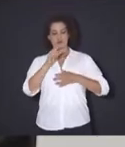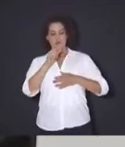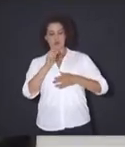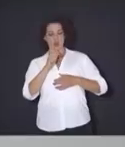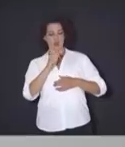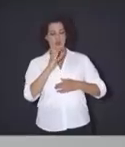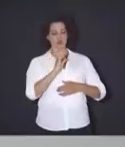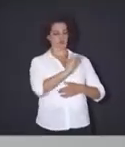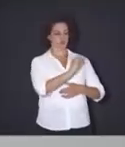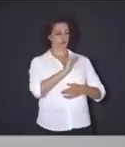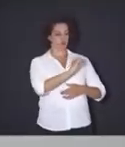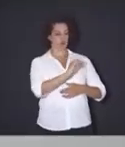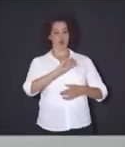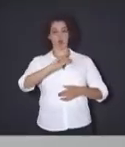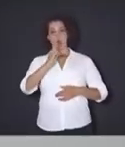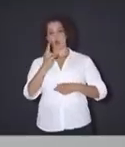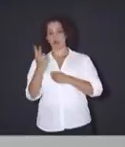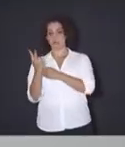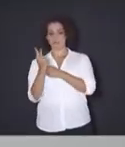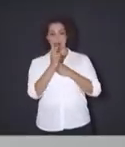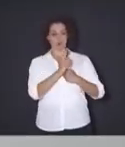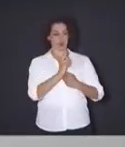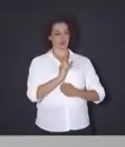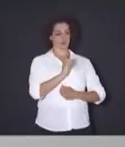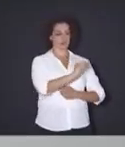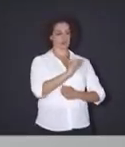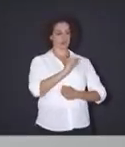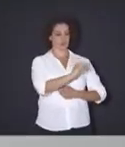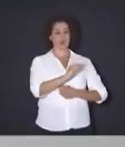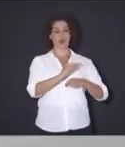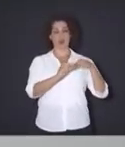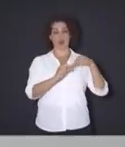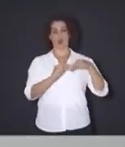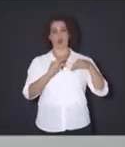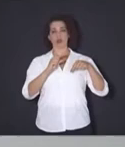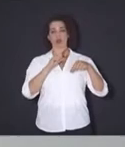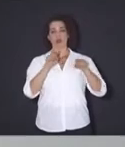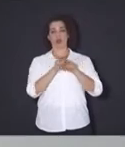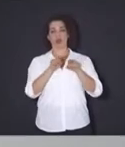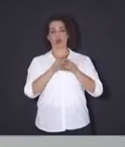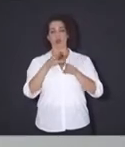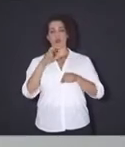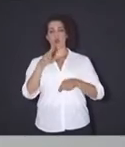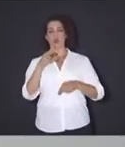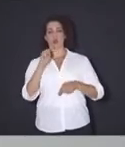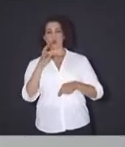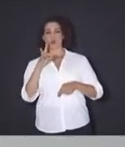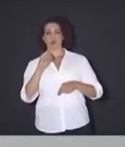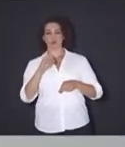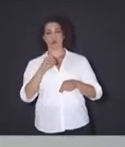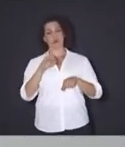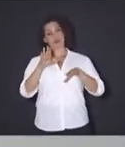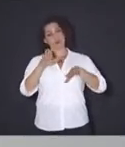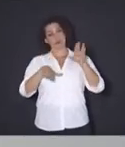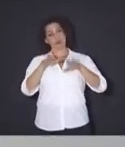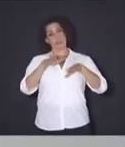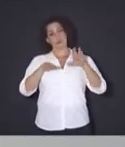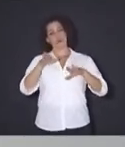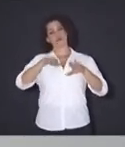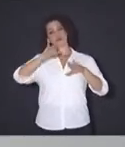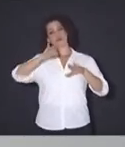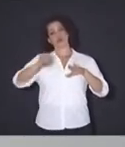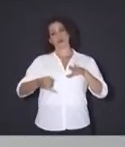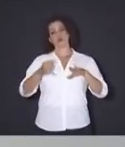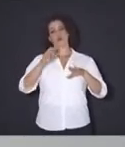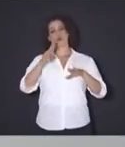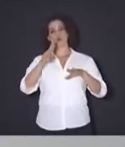tirando de outra atividade vai ter um custo e esse custo depende da taxa de juros depende da taxa de justiça